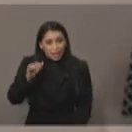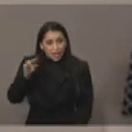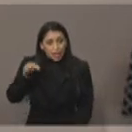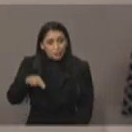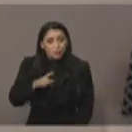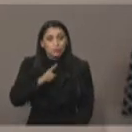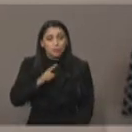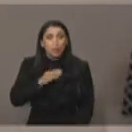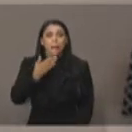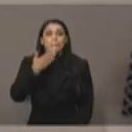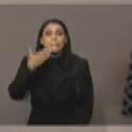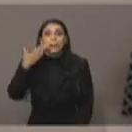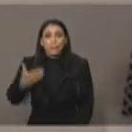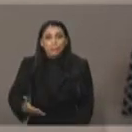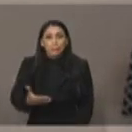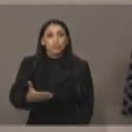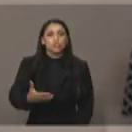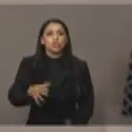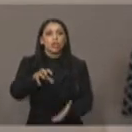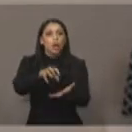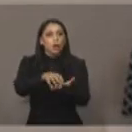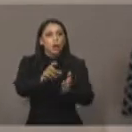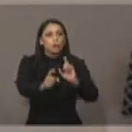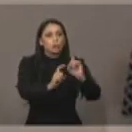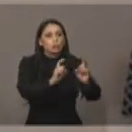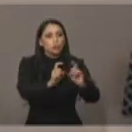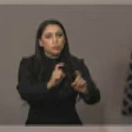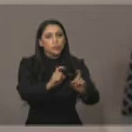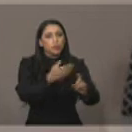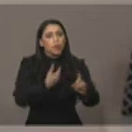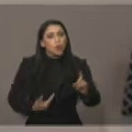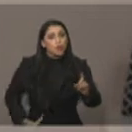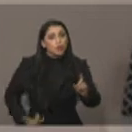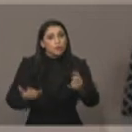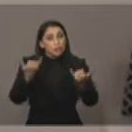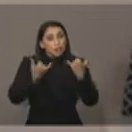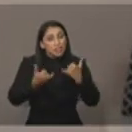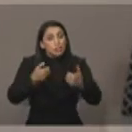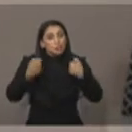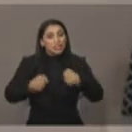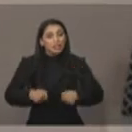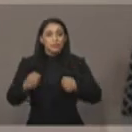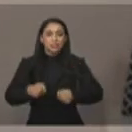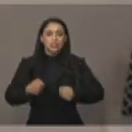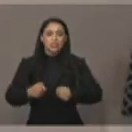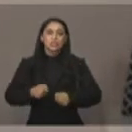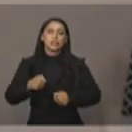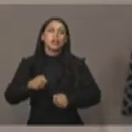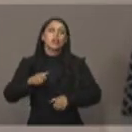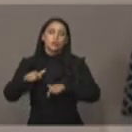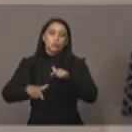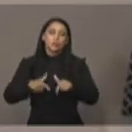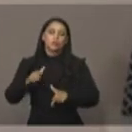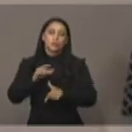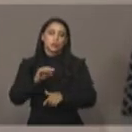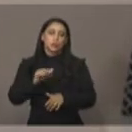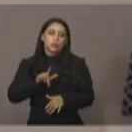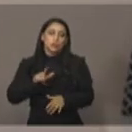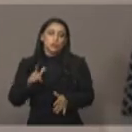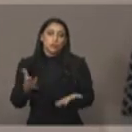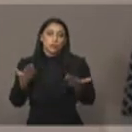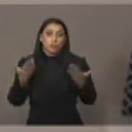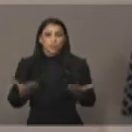e solicite aos órgãos da administração pública informações necessárias à execução das atribuições do SISBIM. Vê-se,